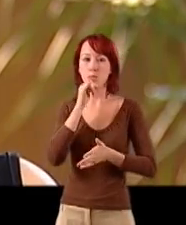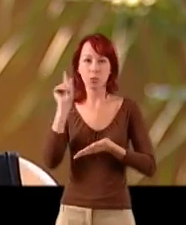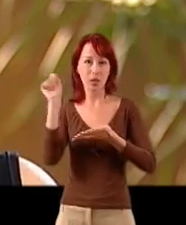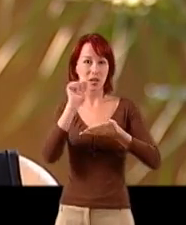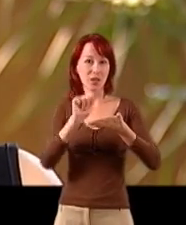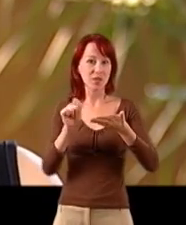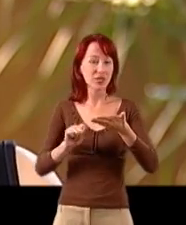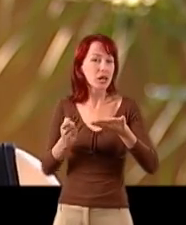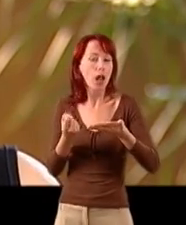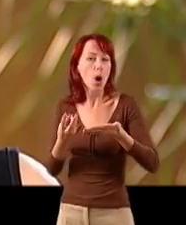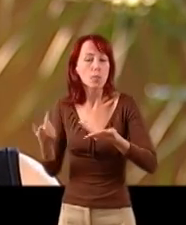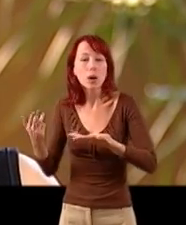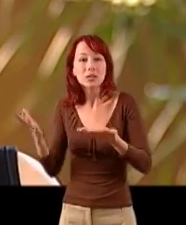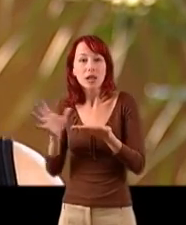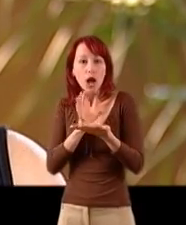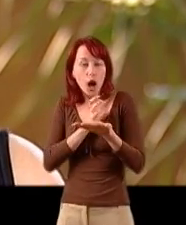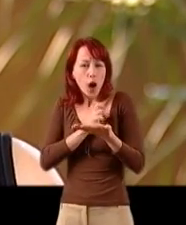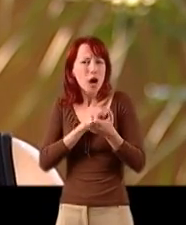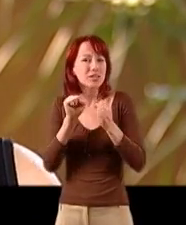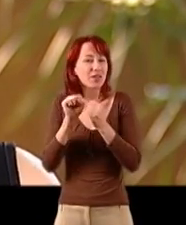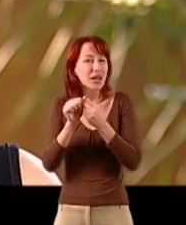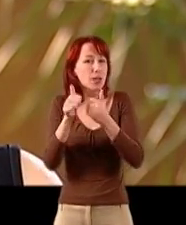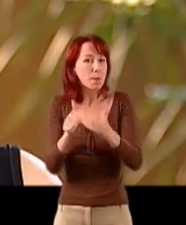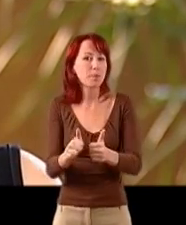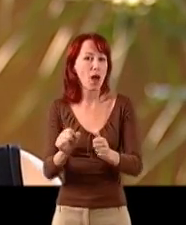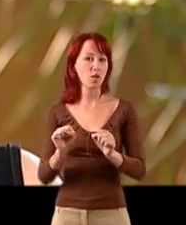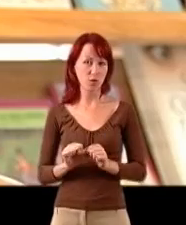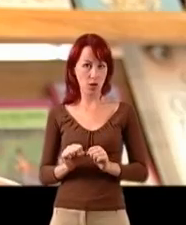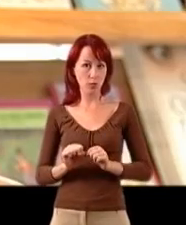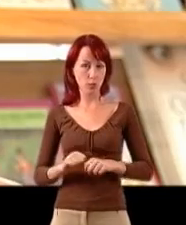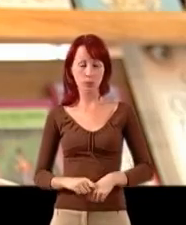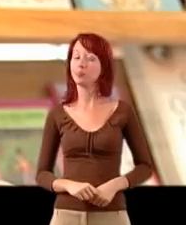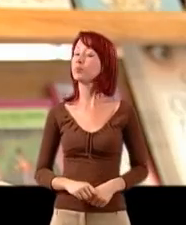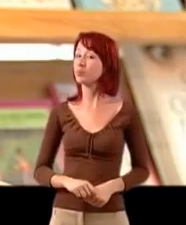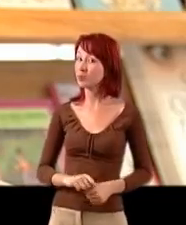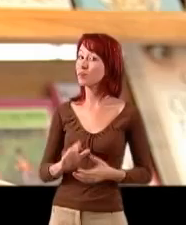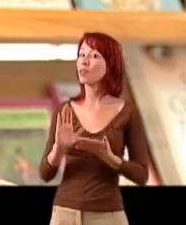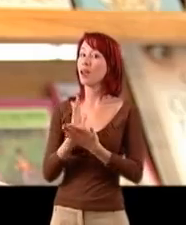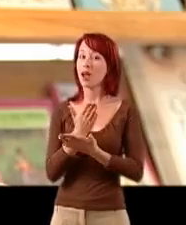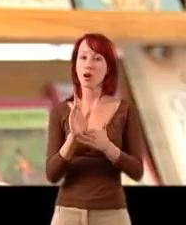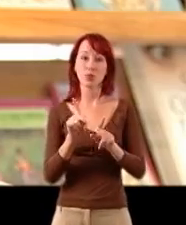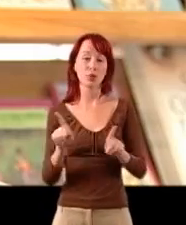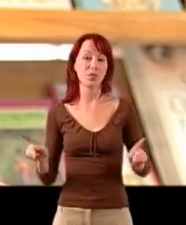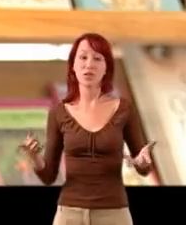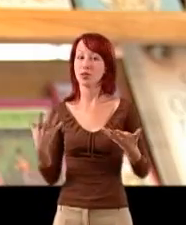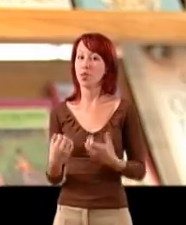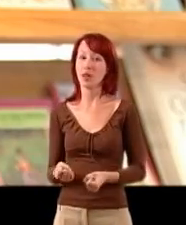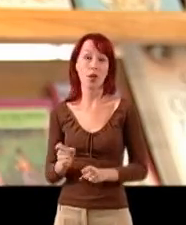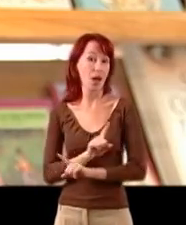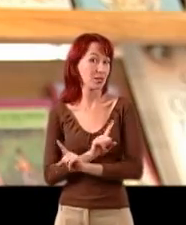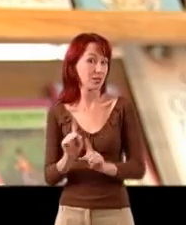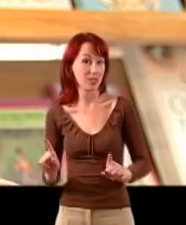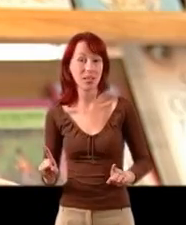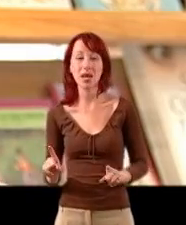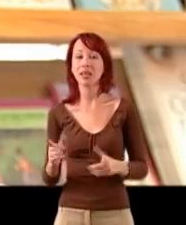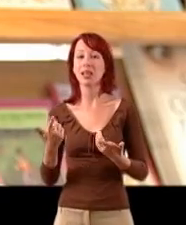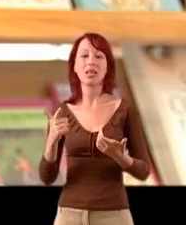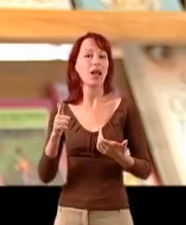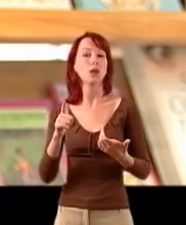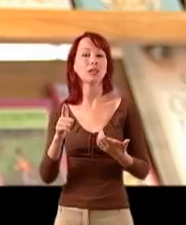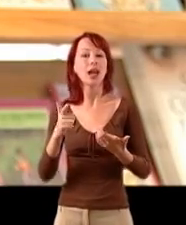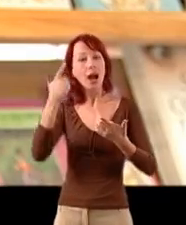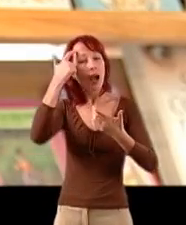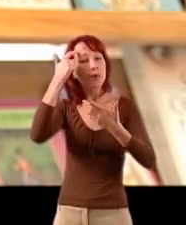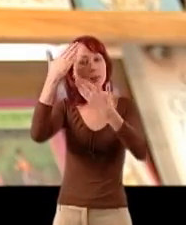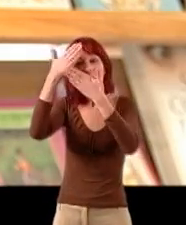empenha numa tarefa, que ele gosta daquilo, ele quer fazer muito bem feito. Alguns professores não aceitam, né? Não tem essa